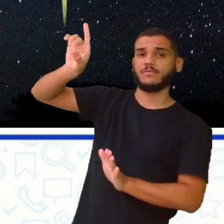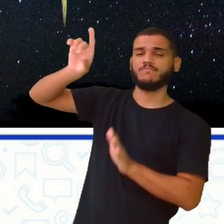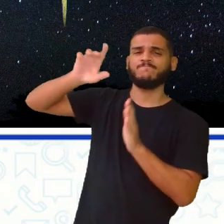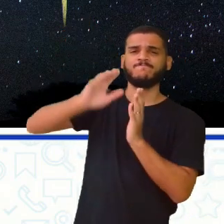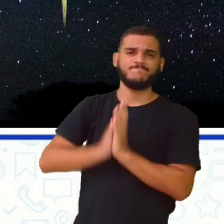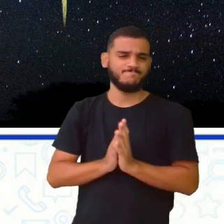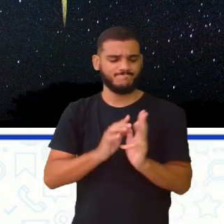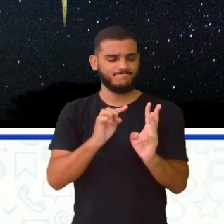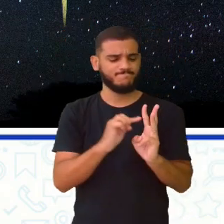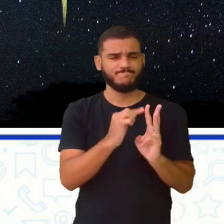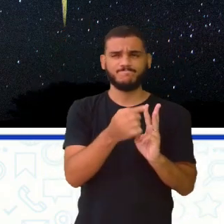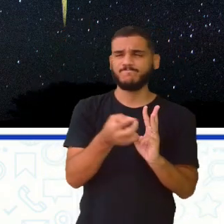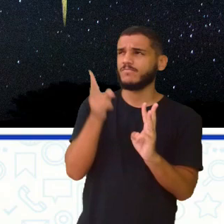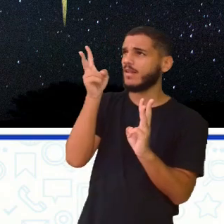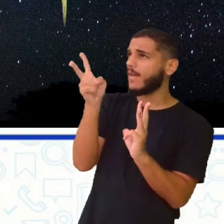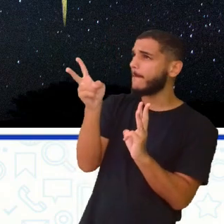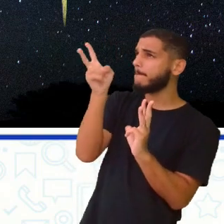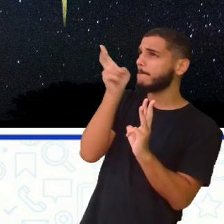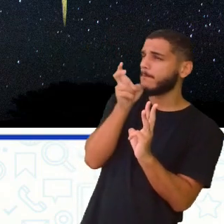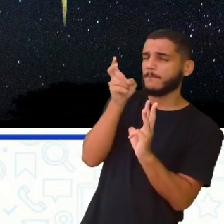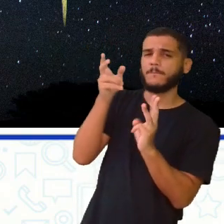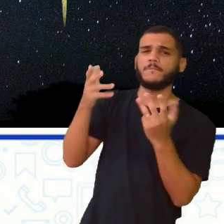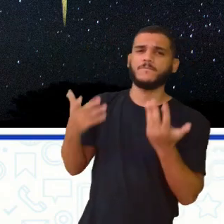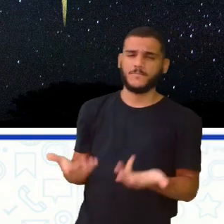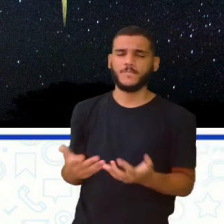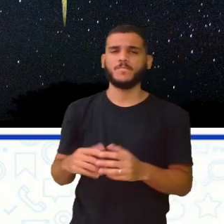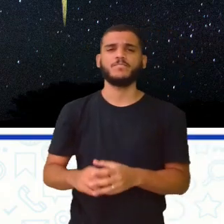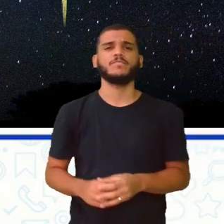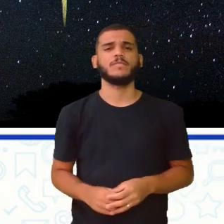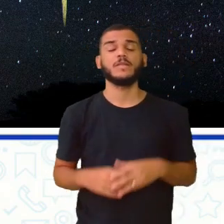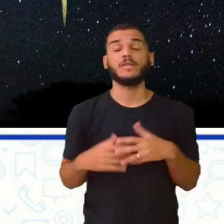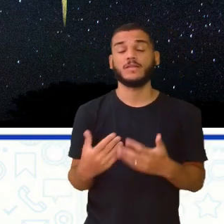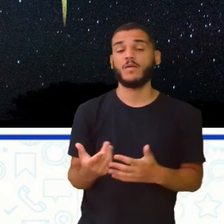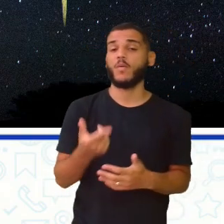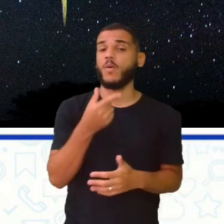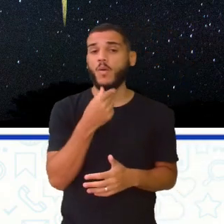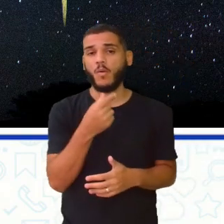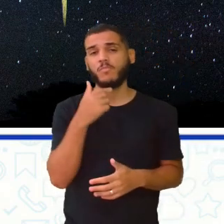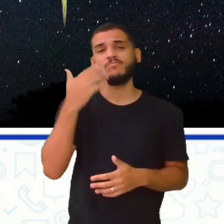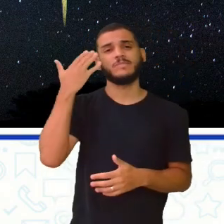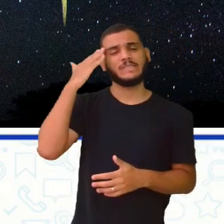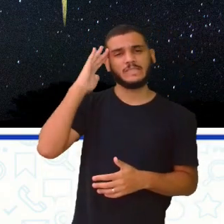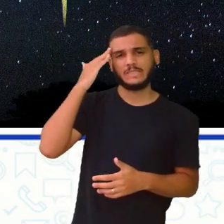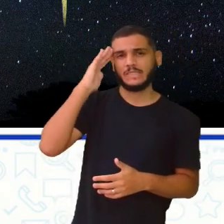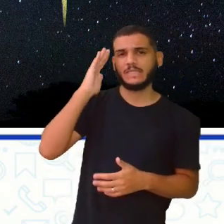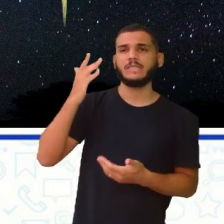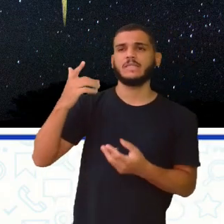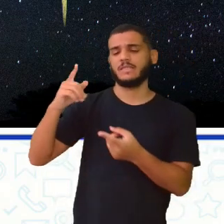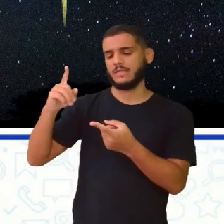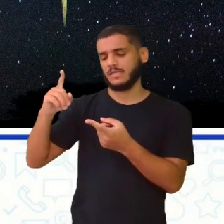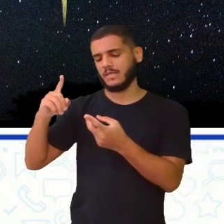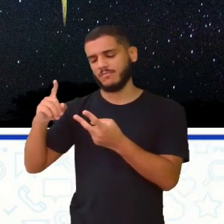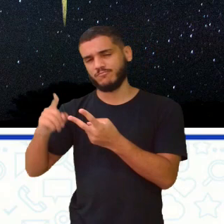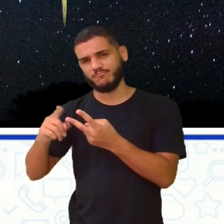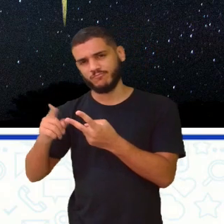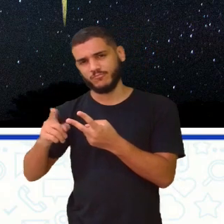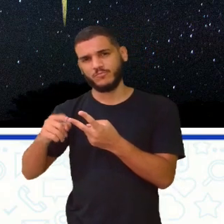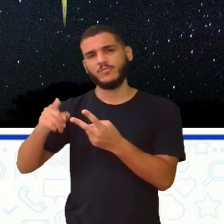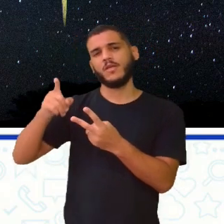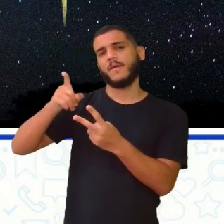eles eram, não é, esses homens que entendiam de astronomia, entendiam